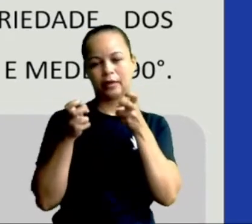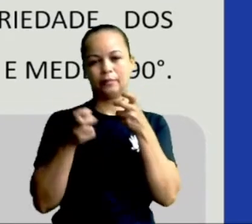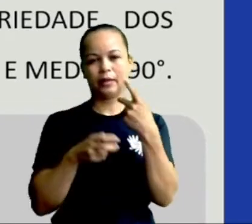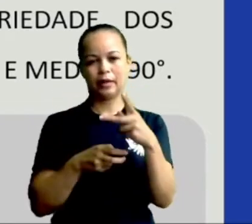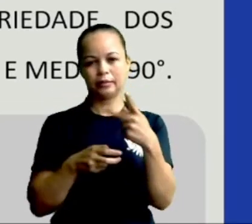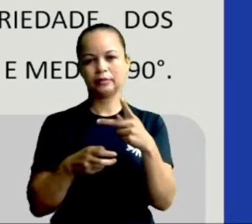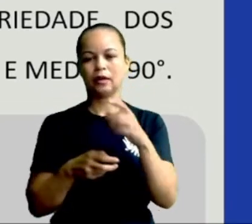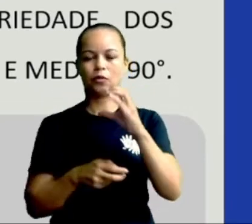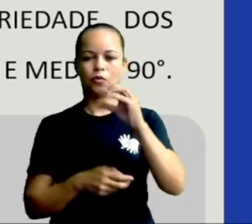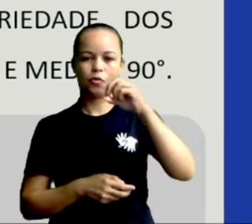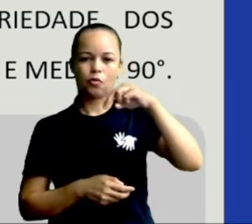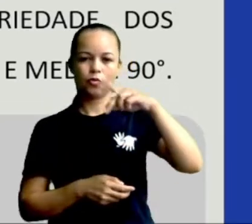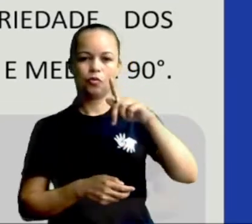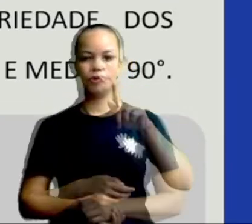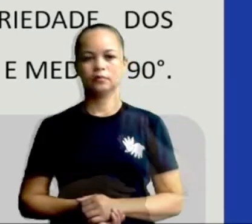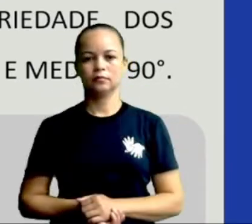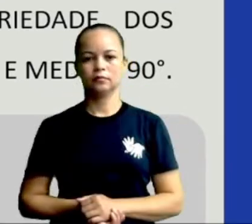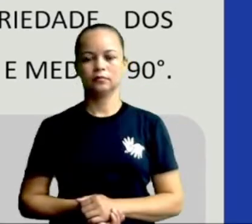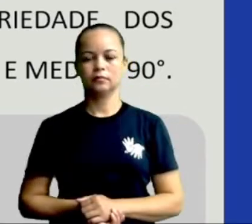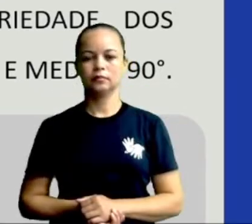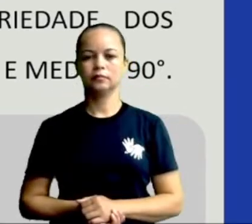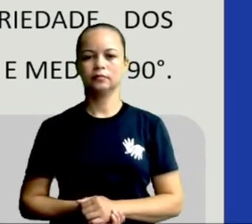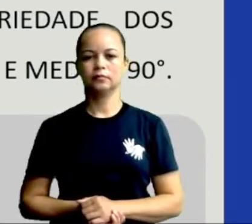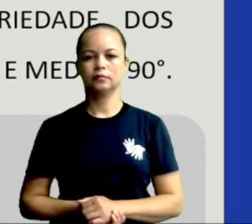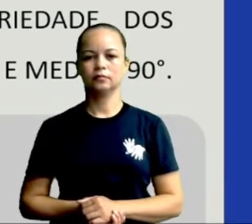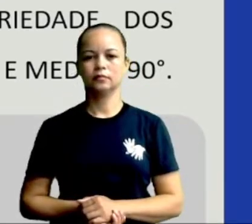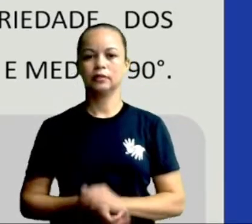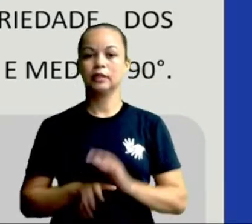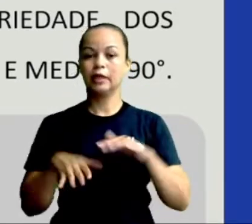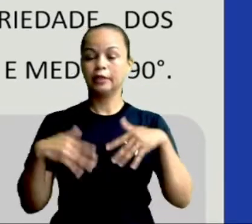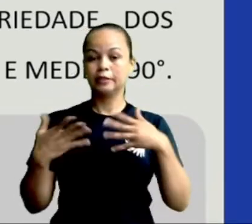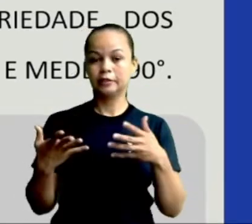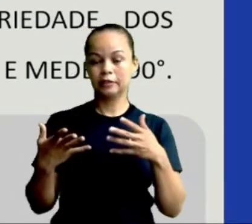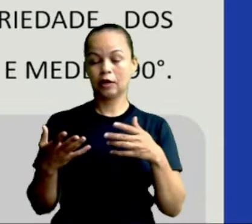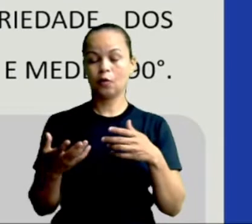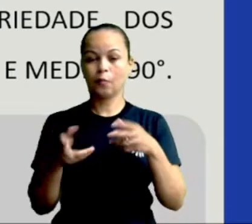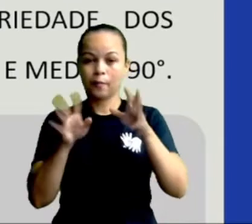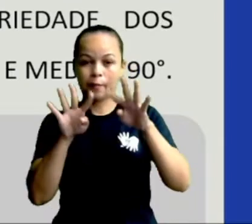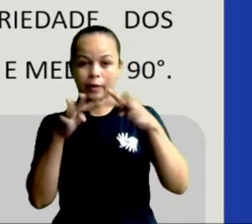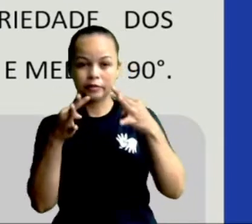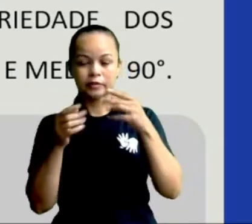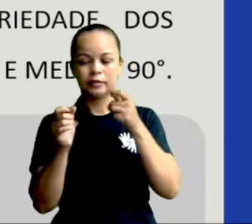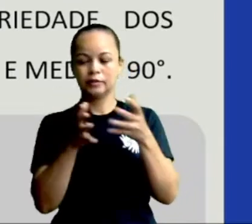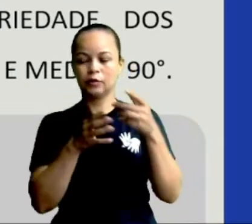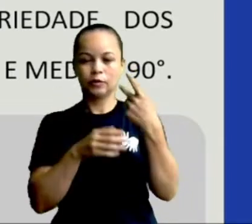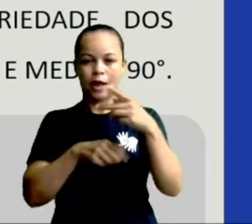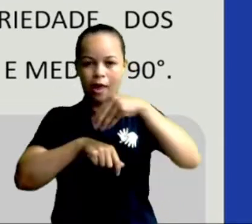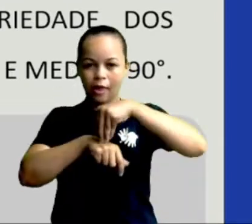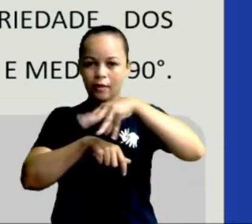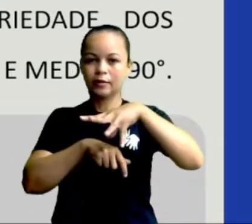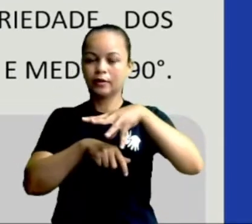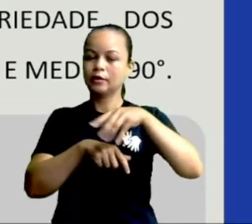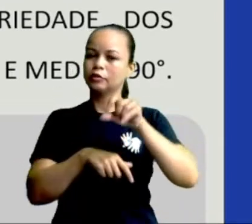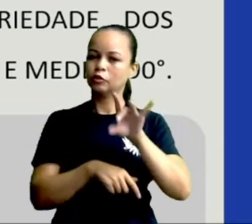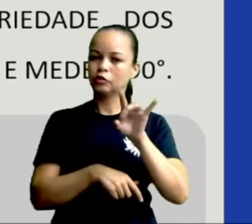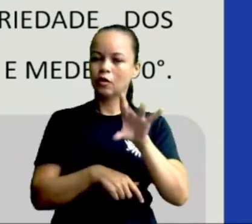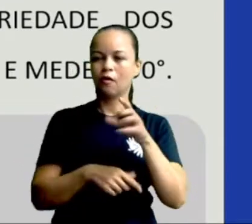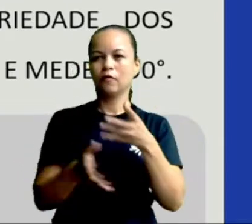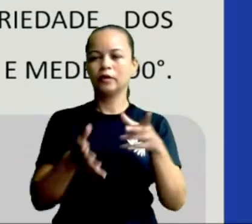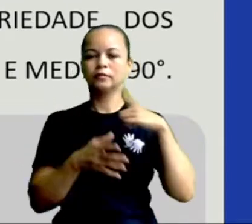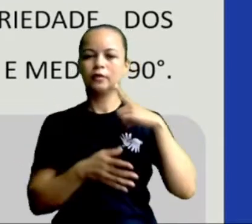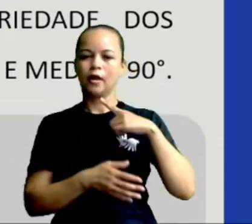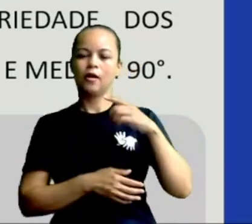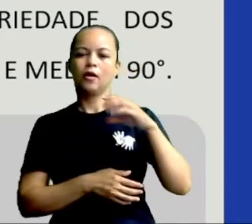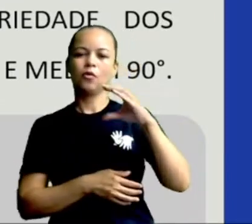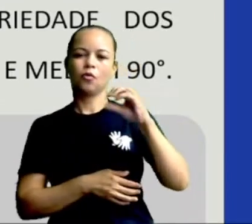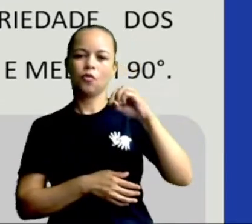essa congruência, ok? Se liga aí nessa dica, porque só vai ser congruente, né, a relação